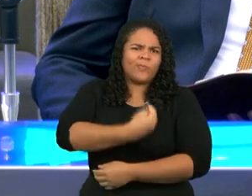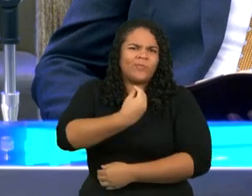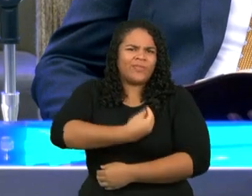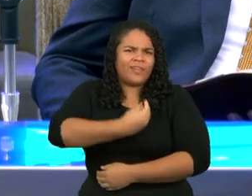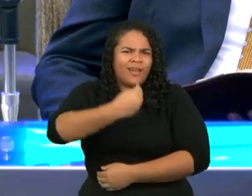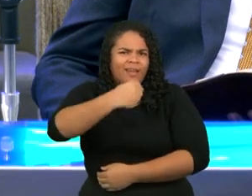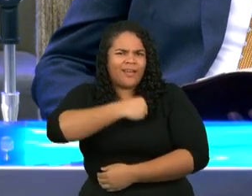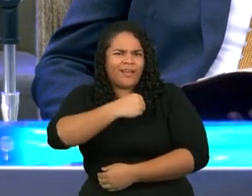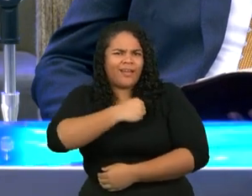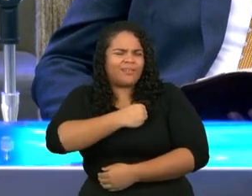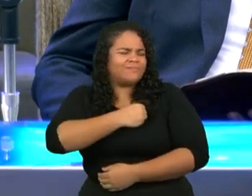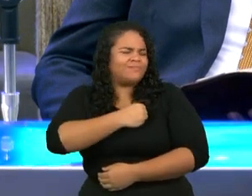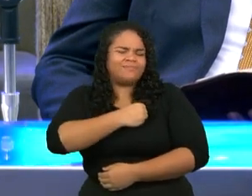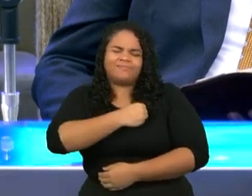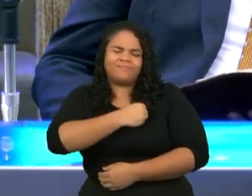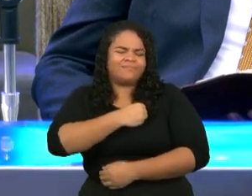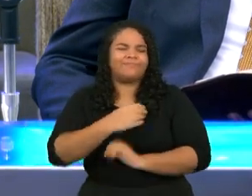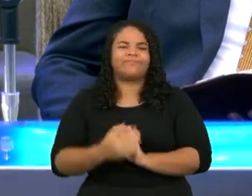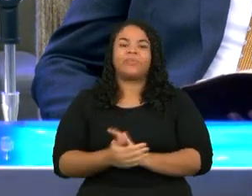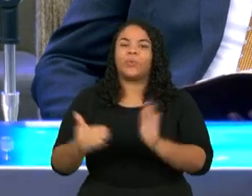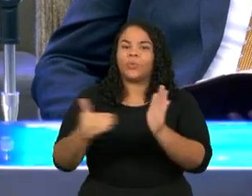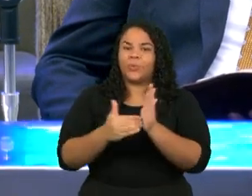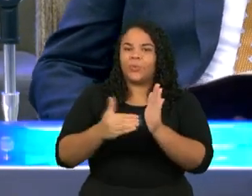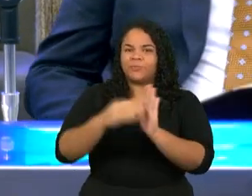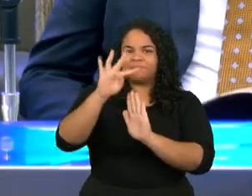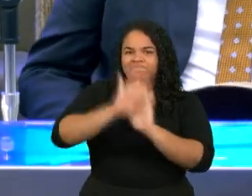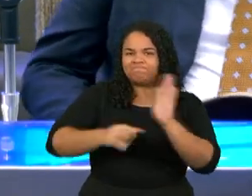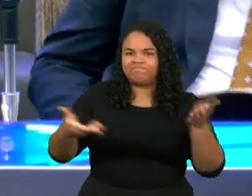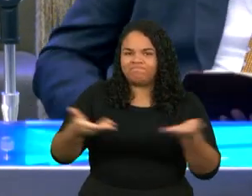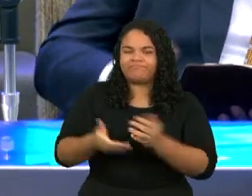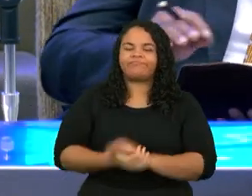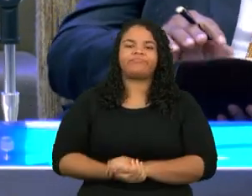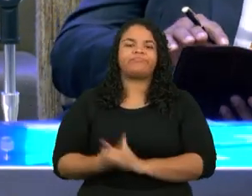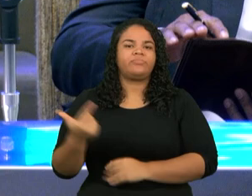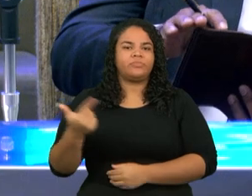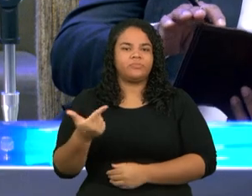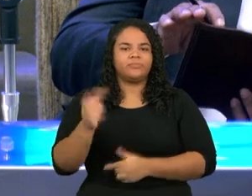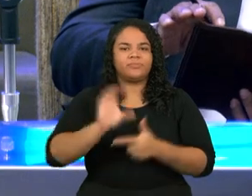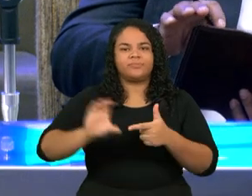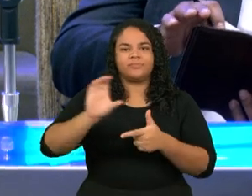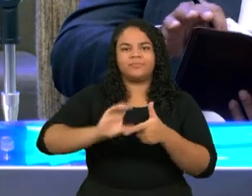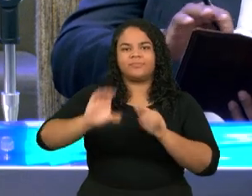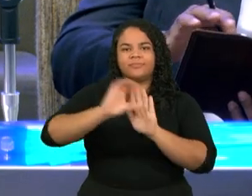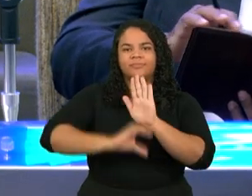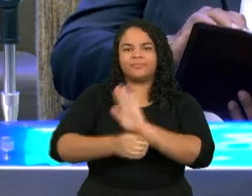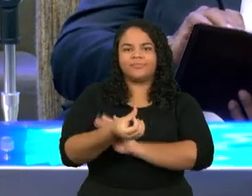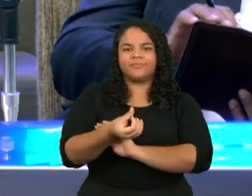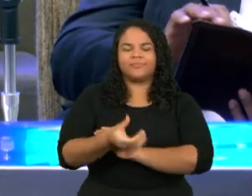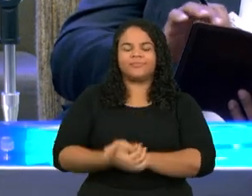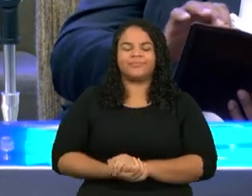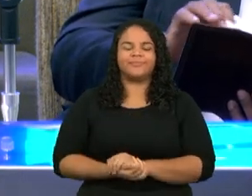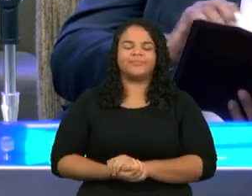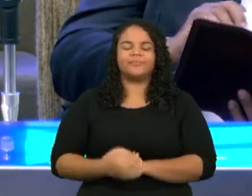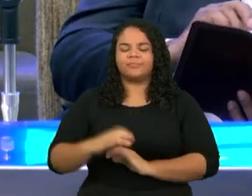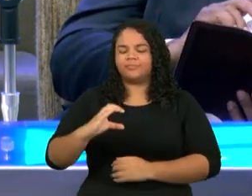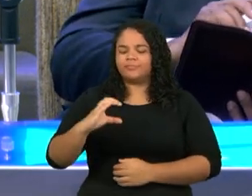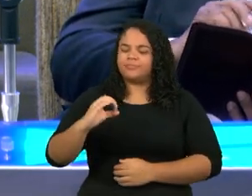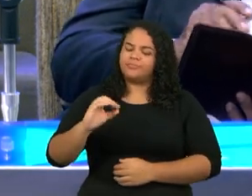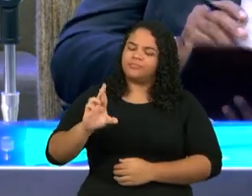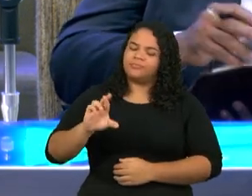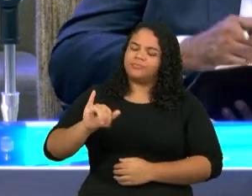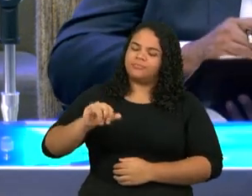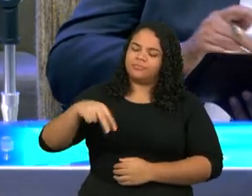o último texto que eu vou citar esta noite Segundo aos Coríntios Capítulo 6 Segundo aos Coríntios Capítulo